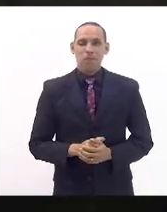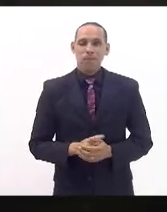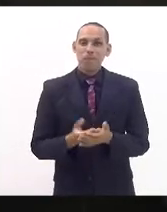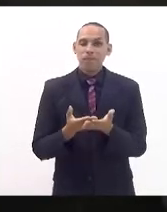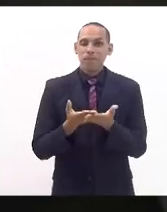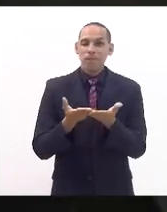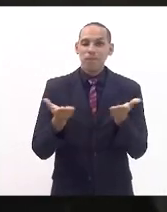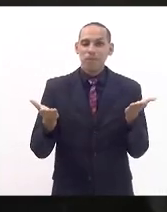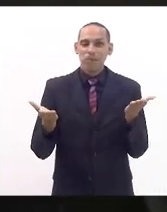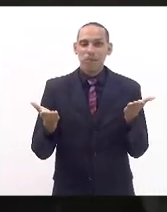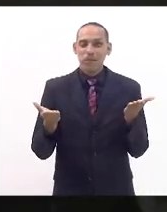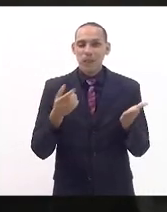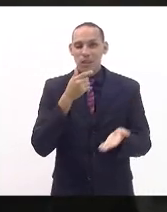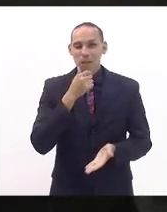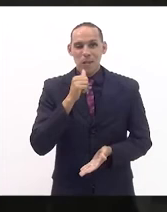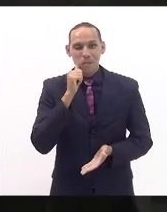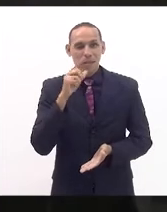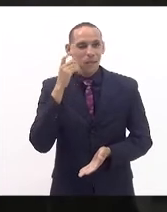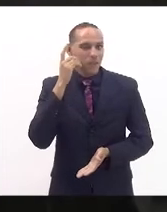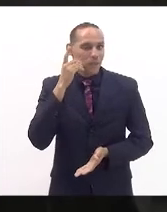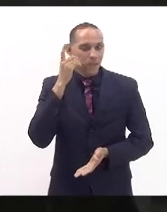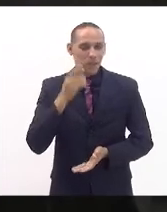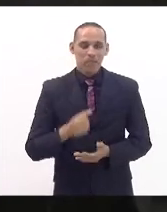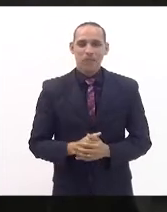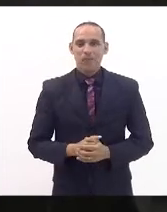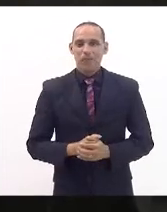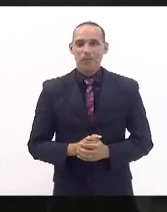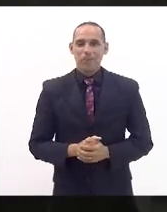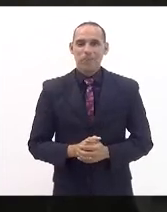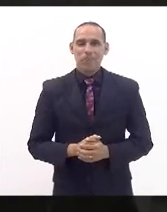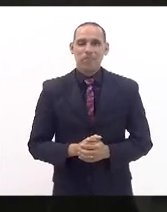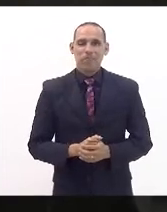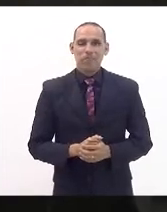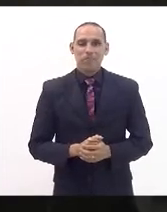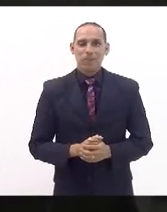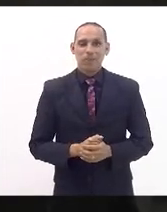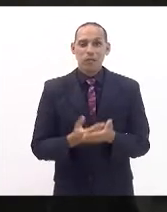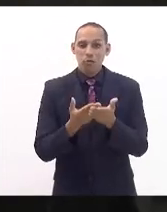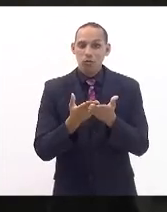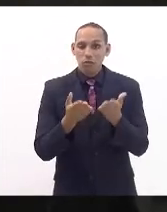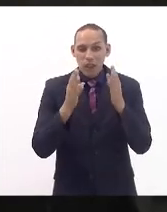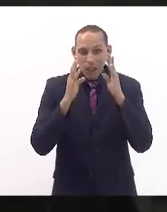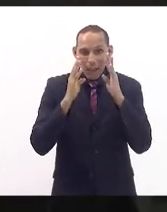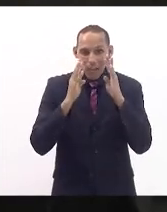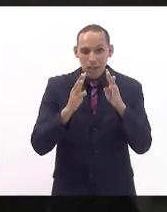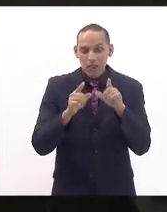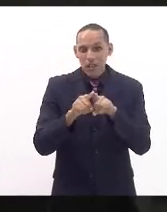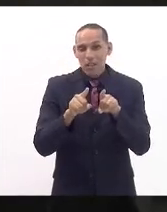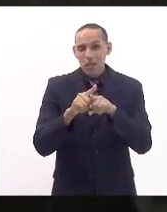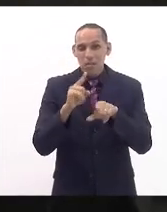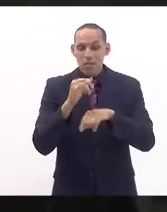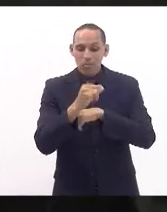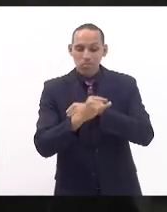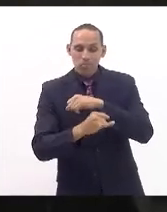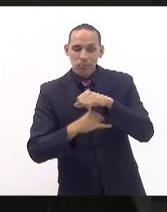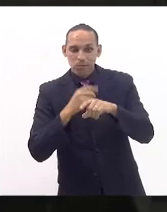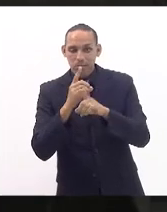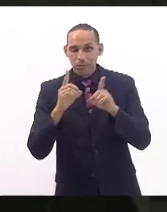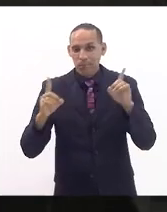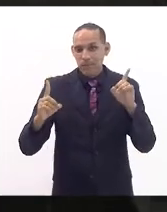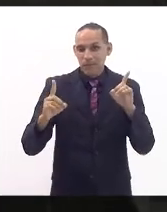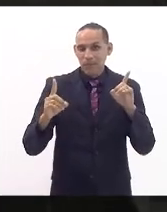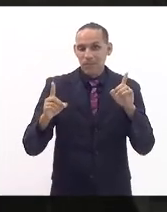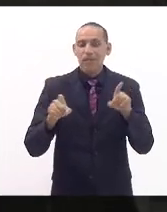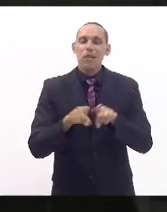senhoras e senhores deputados que nos assistem de forma remota